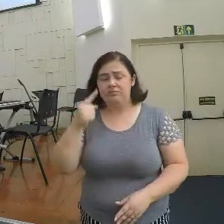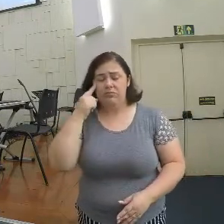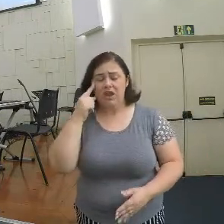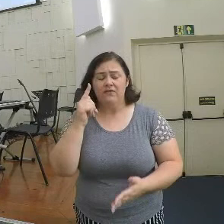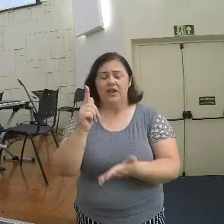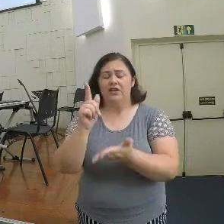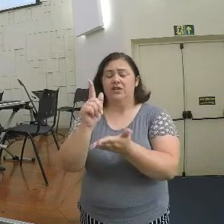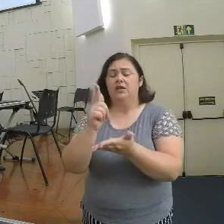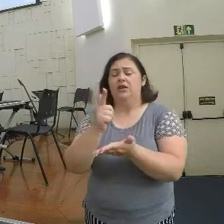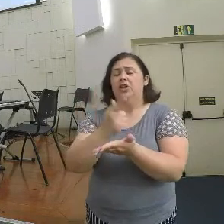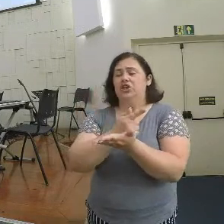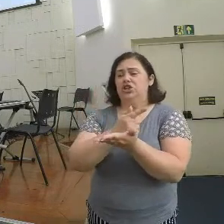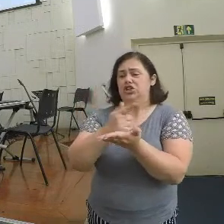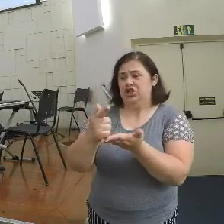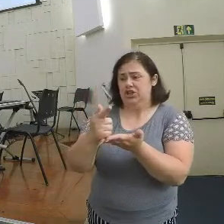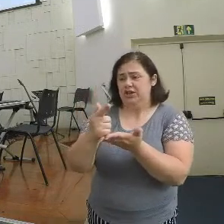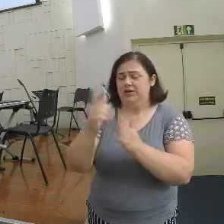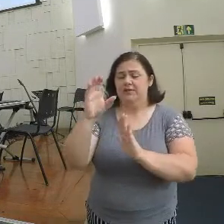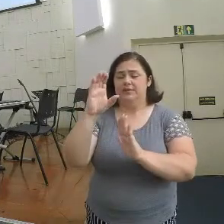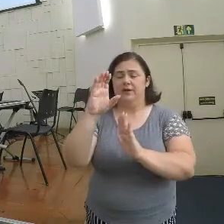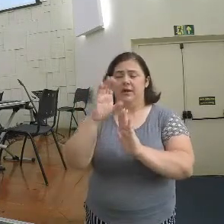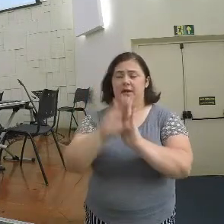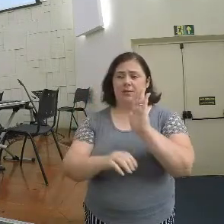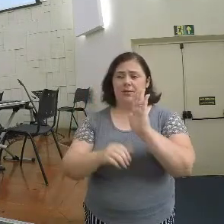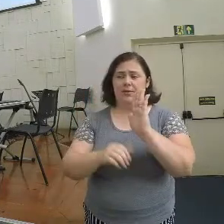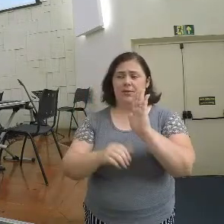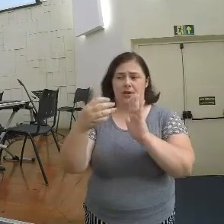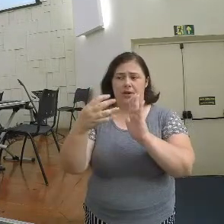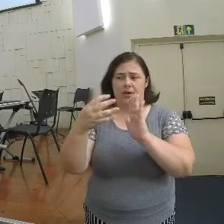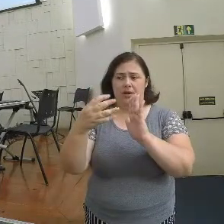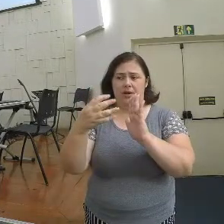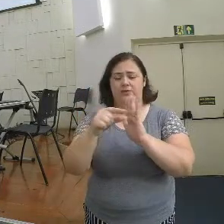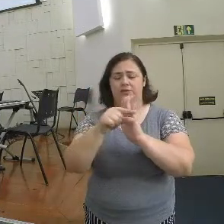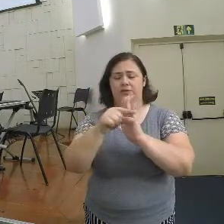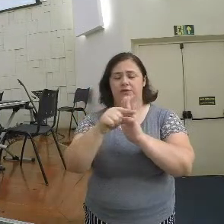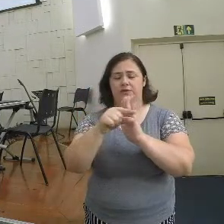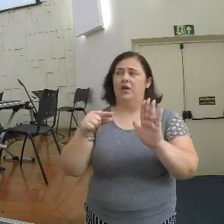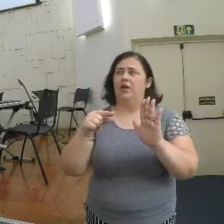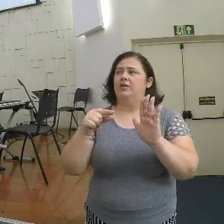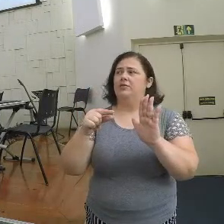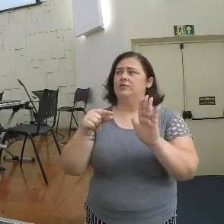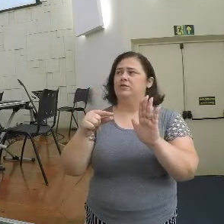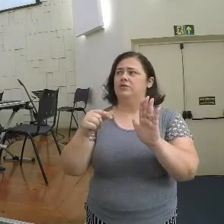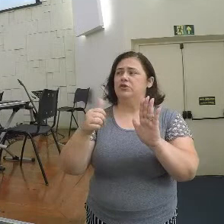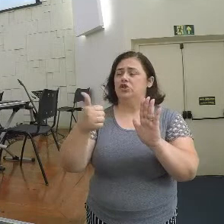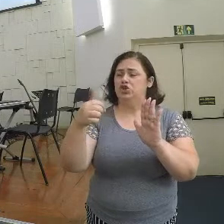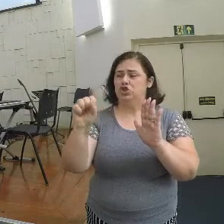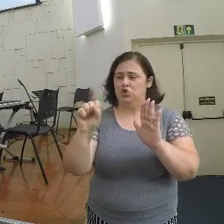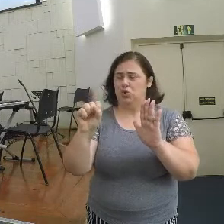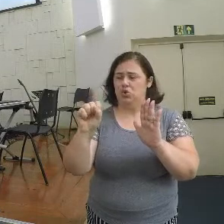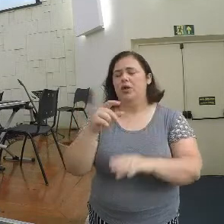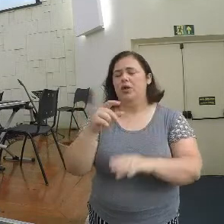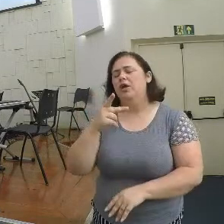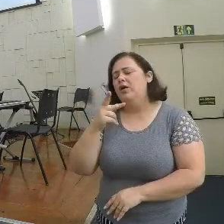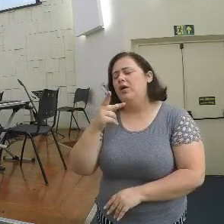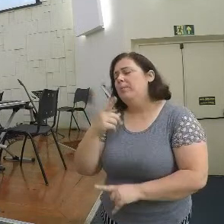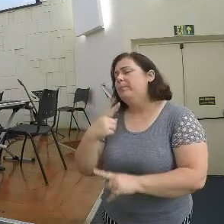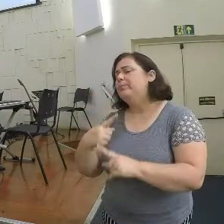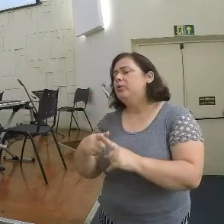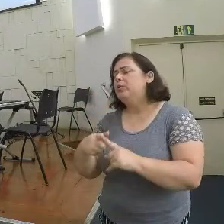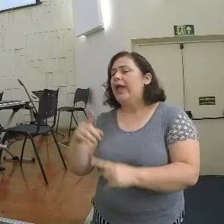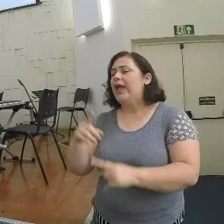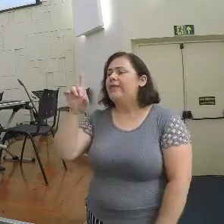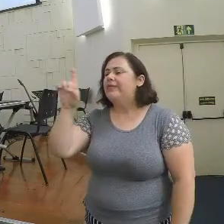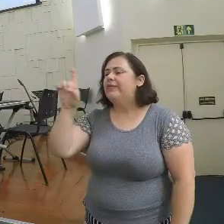versos 18 a 20, e você começará a entender porque Jesus diz: olha, não deixe de ser misericordioso, amoroso e justo, e não deixe de dar